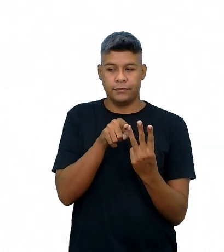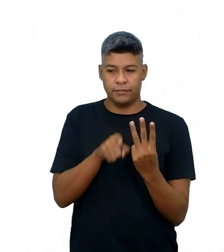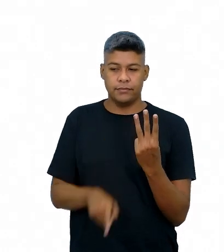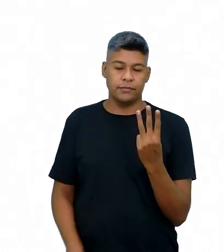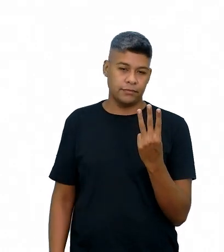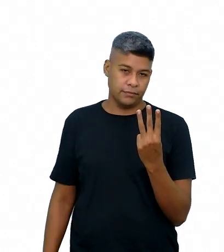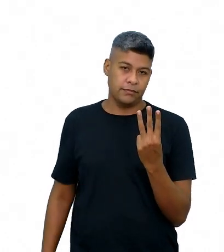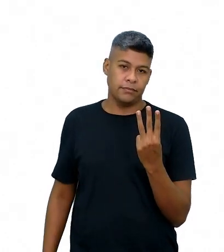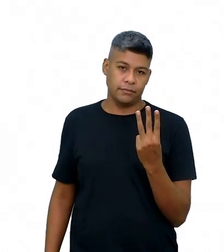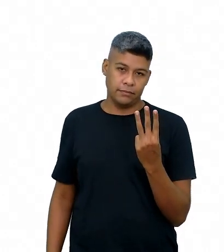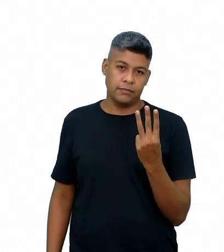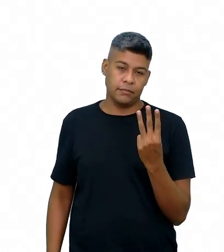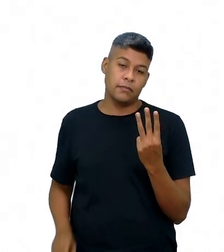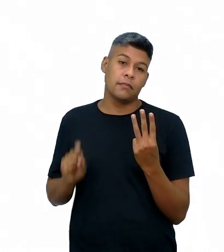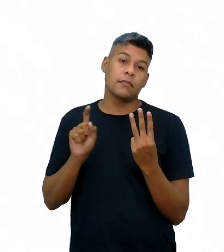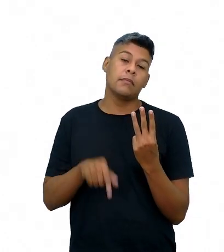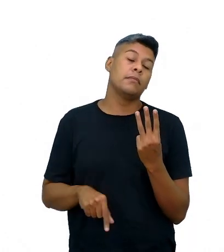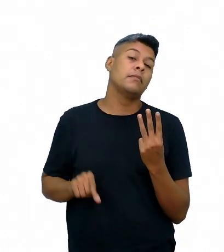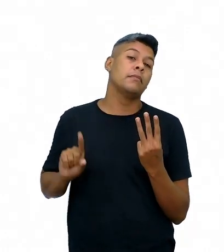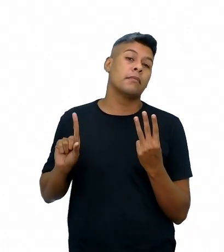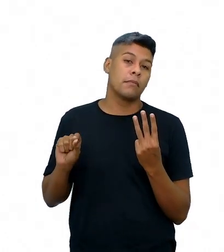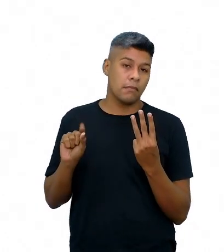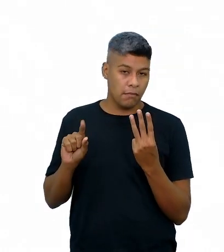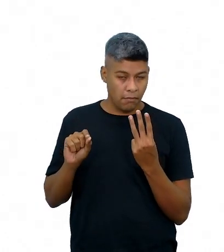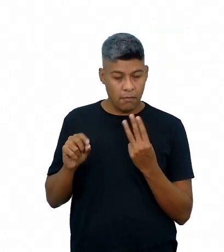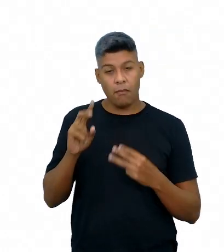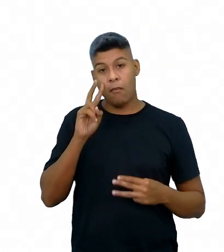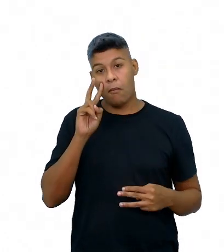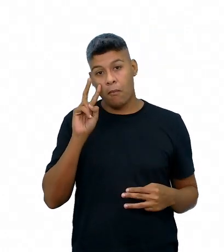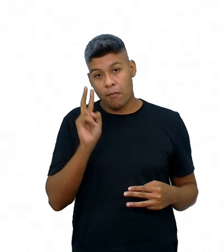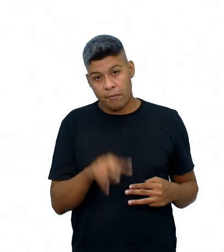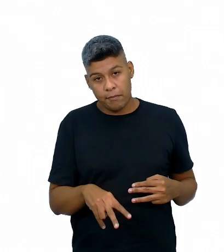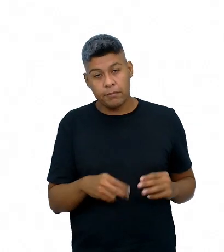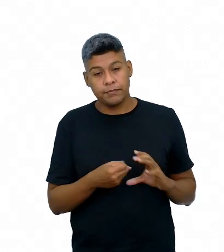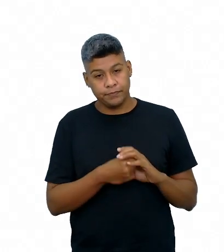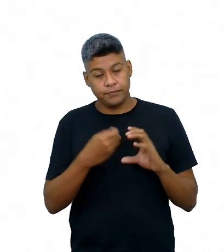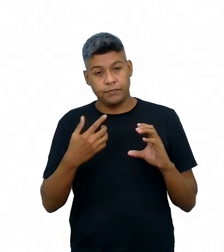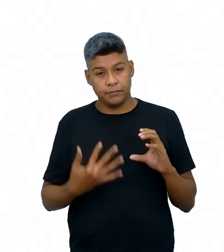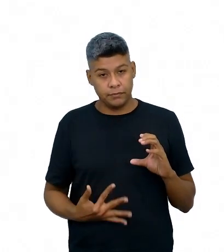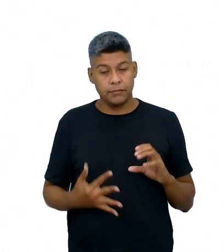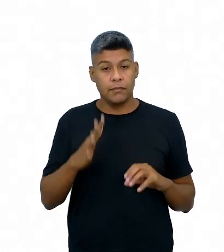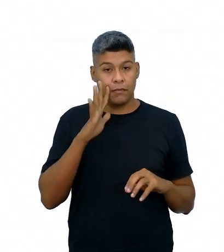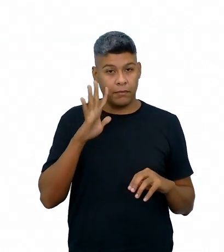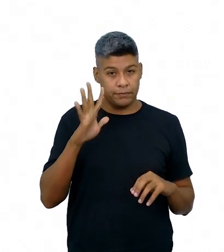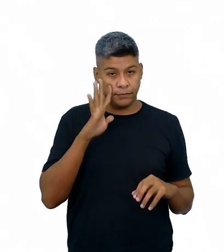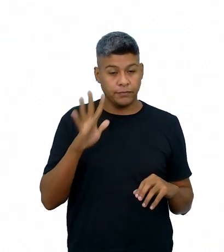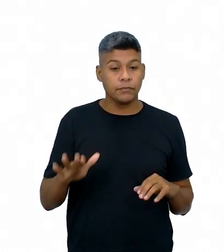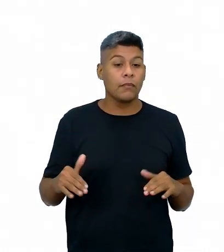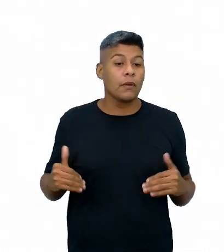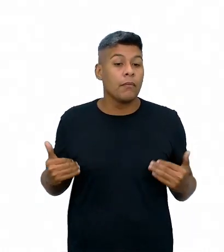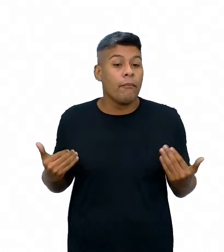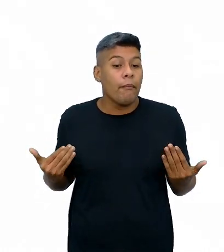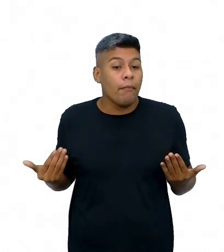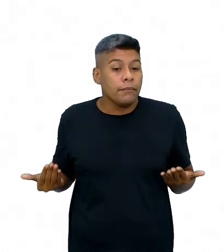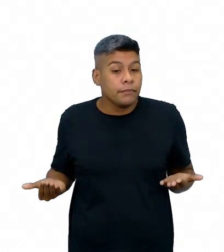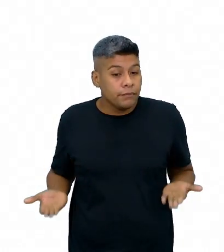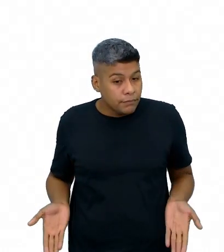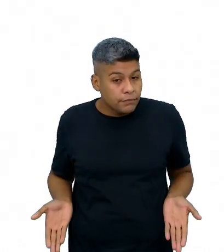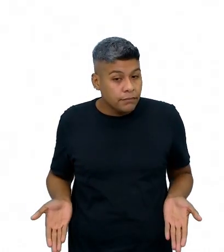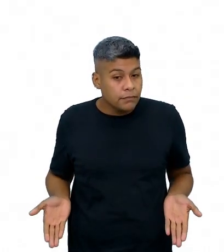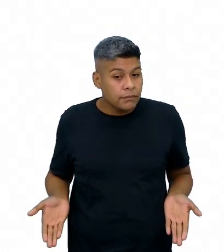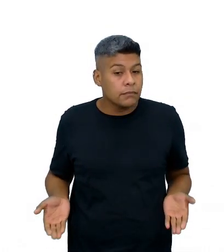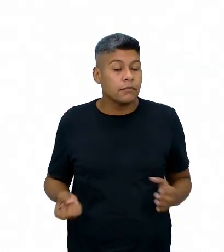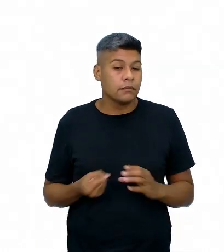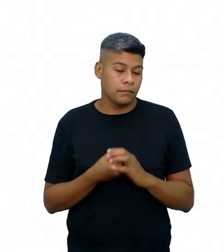primeiro momento é essa revisitação dos aspectos teóricos. Quais são esses aspectos